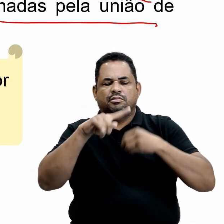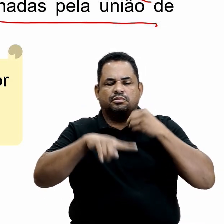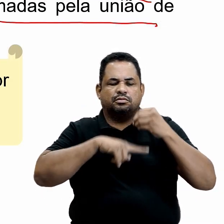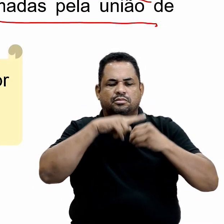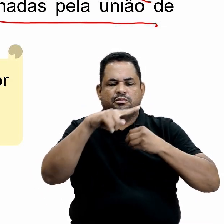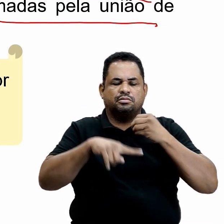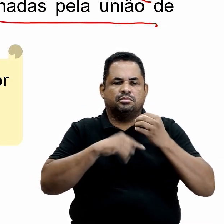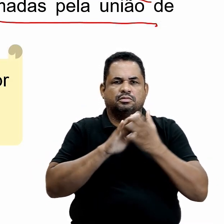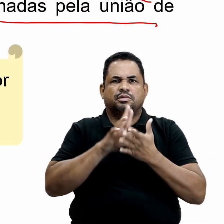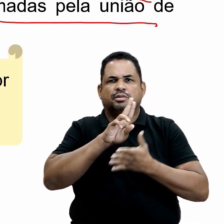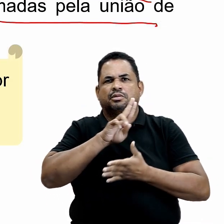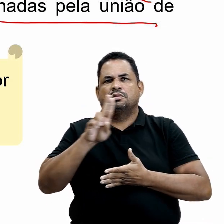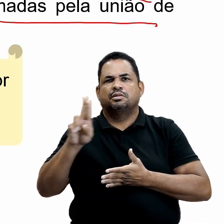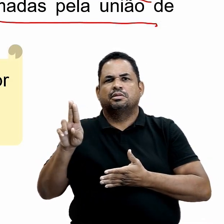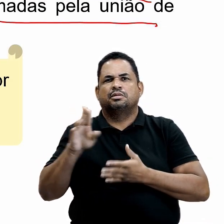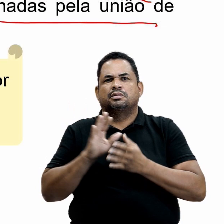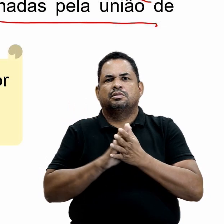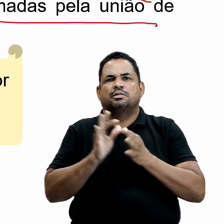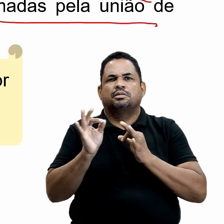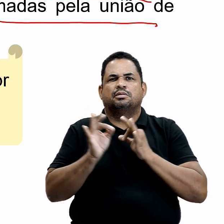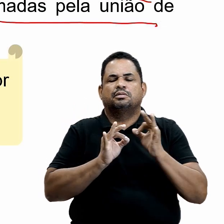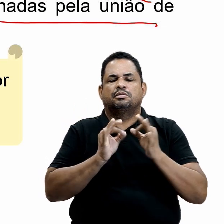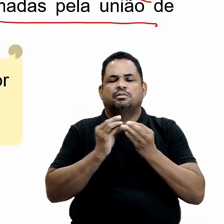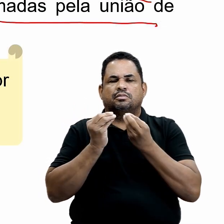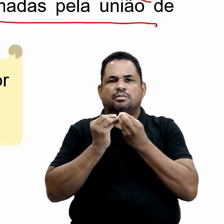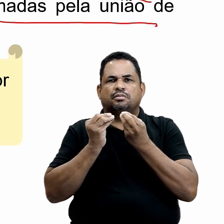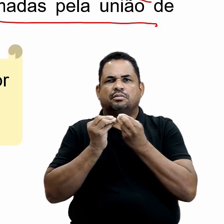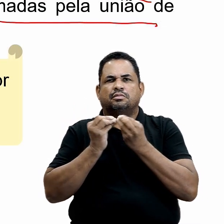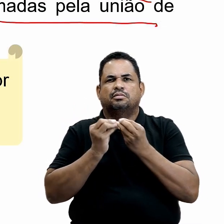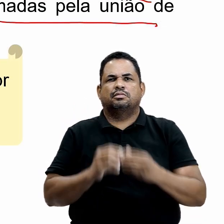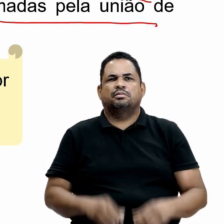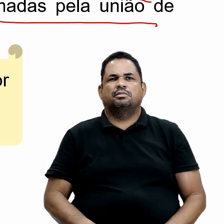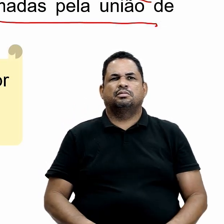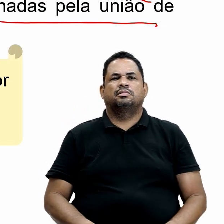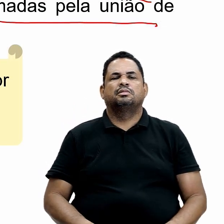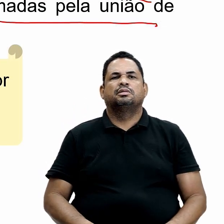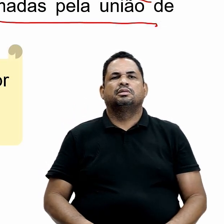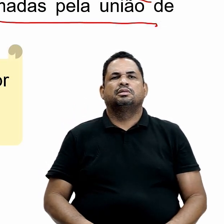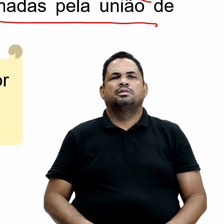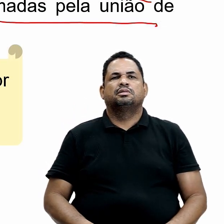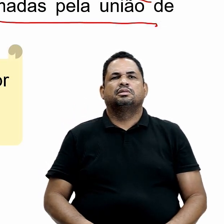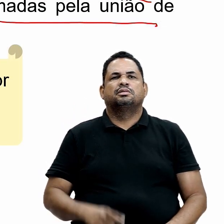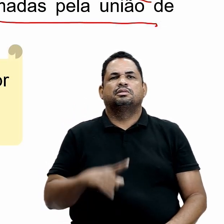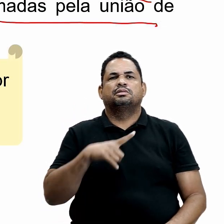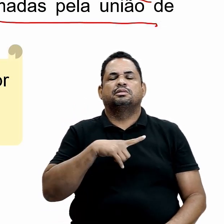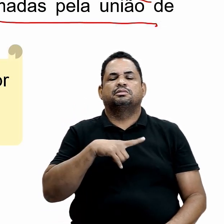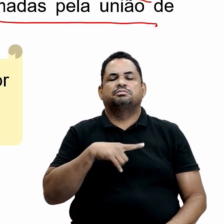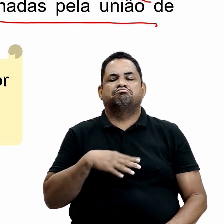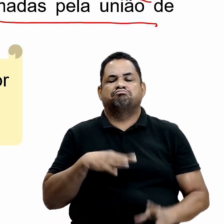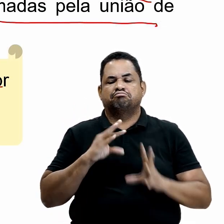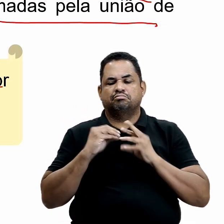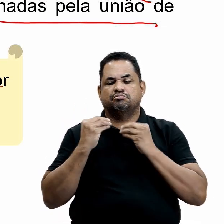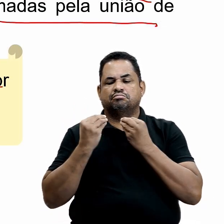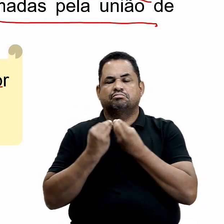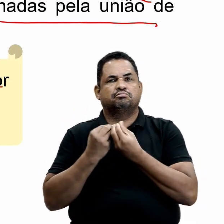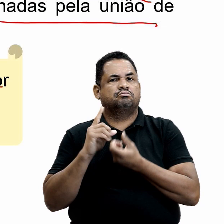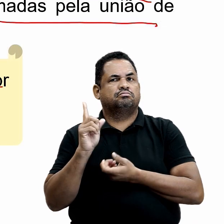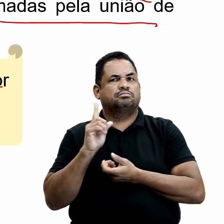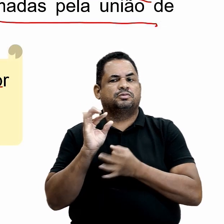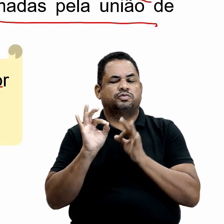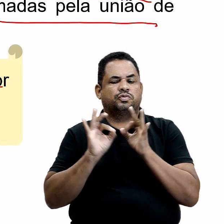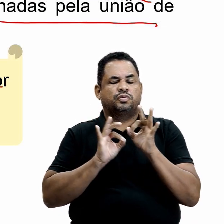é chamada, forma uma molécula. Agora, existem substâncias que não são